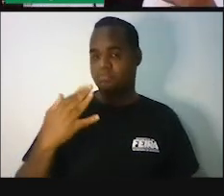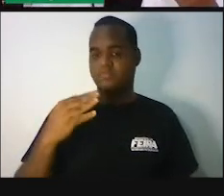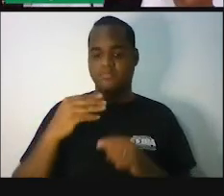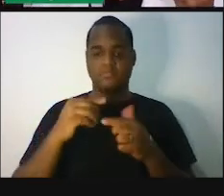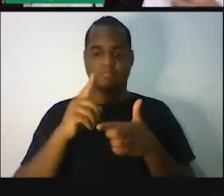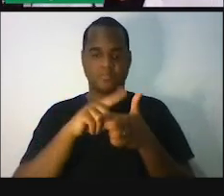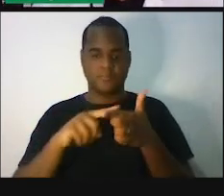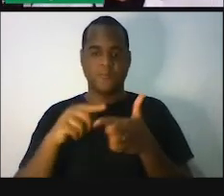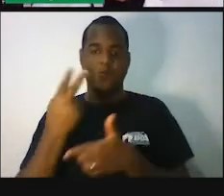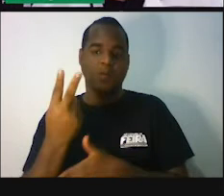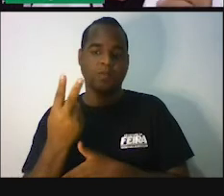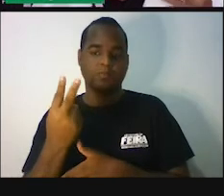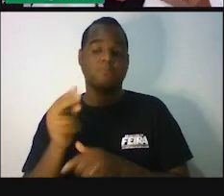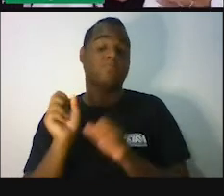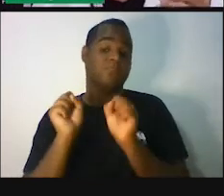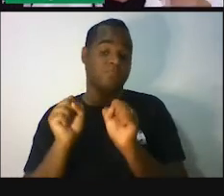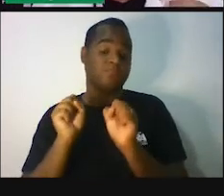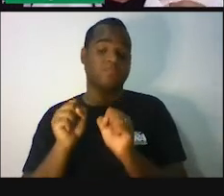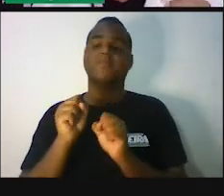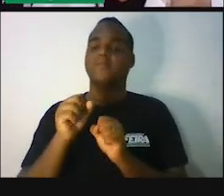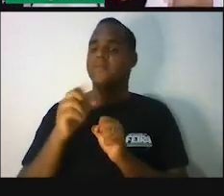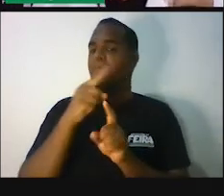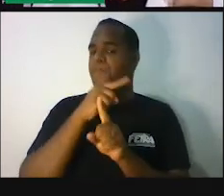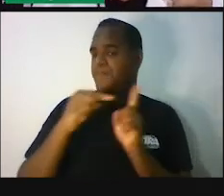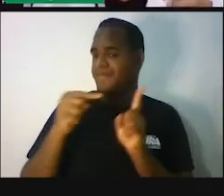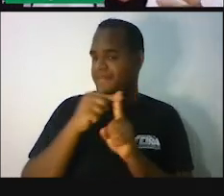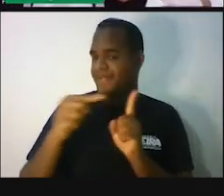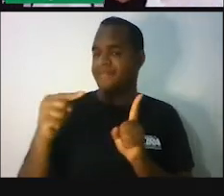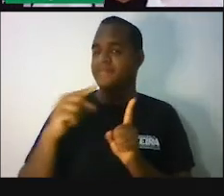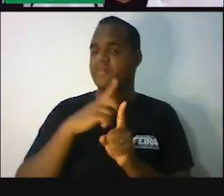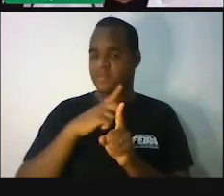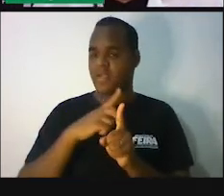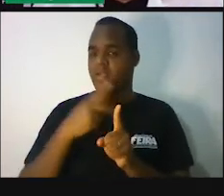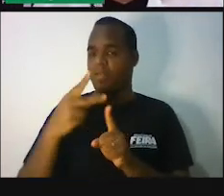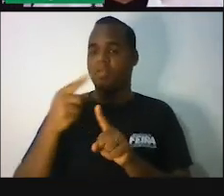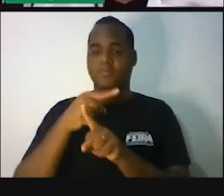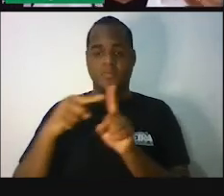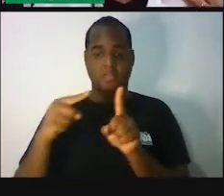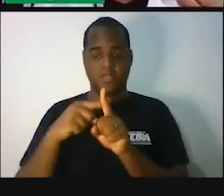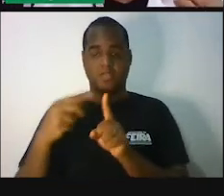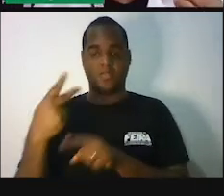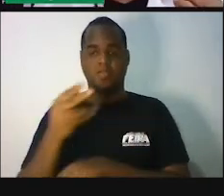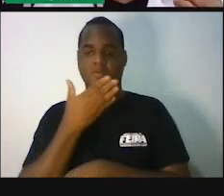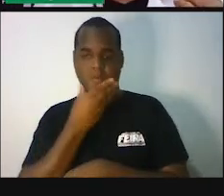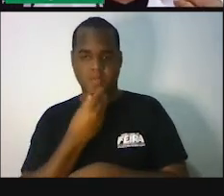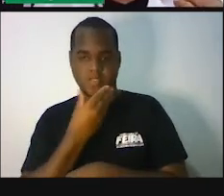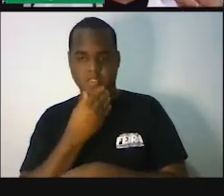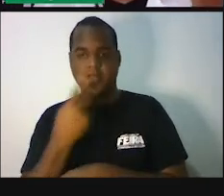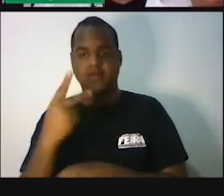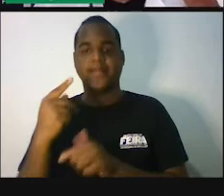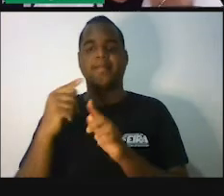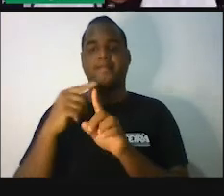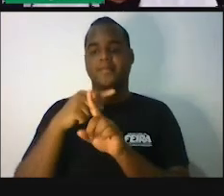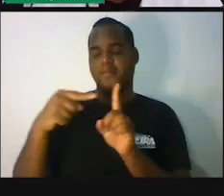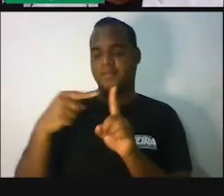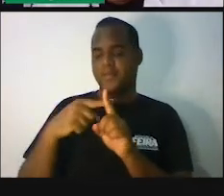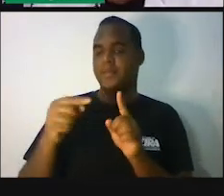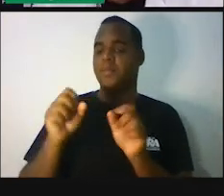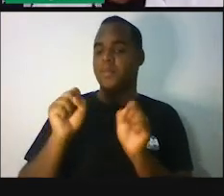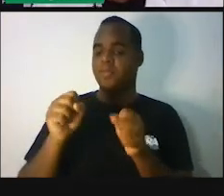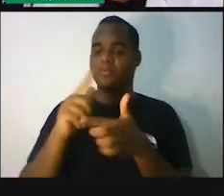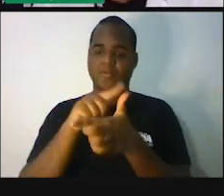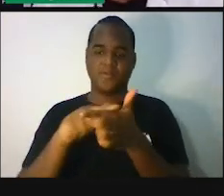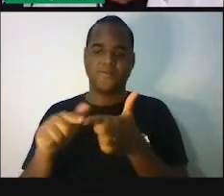2. Então, a idade, essa metade da idade de Diofanto é a idade de Diofanto dividido